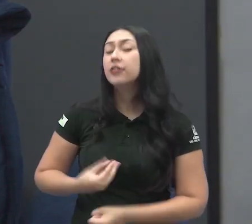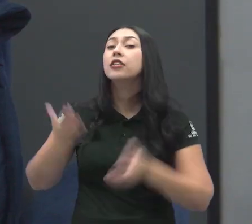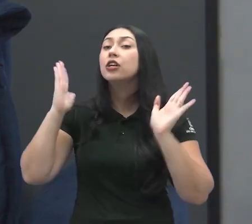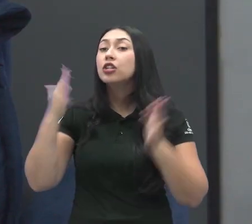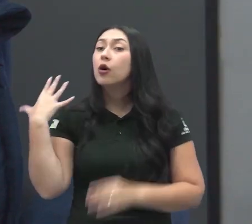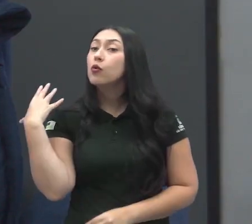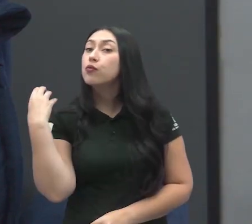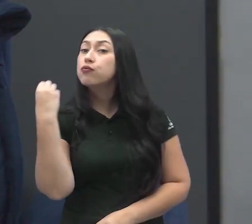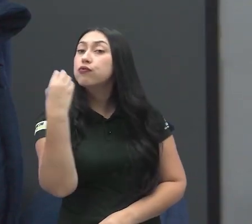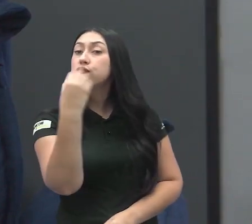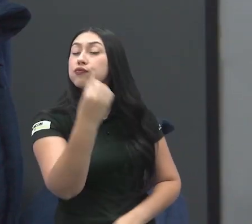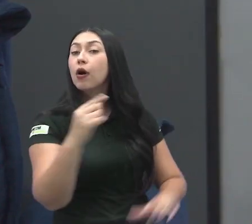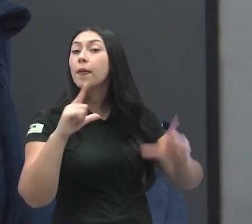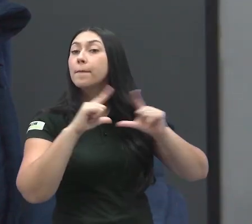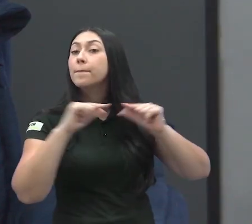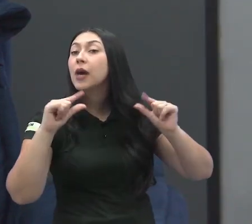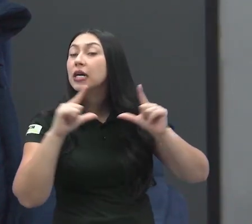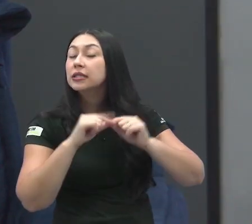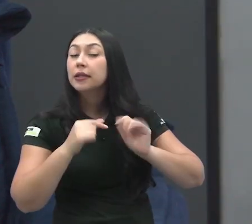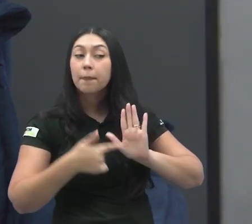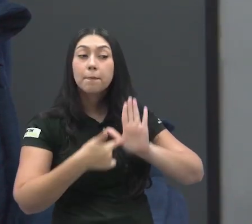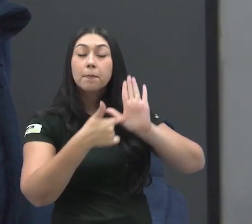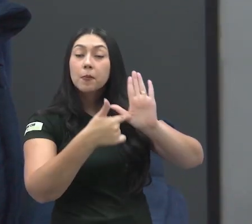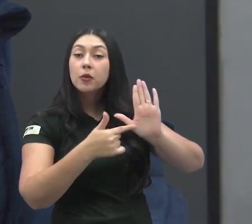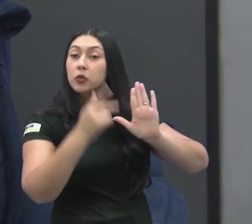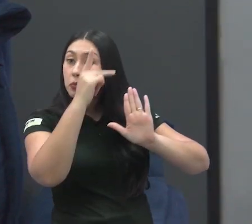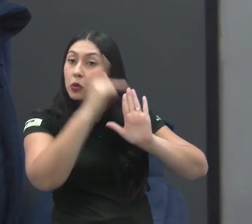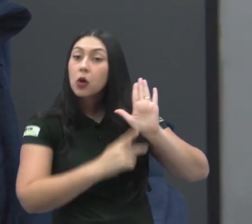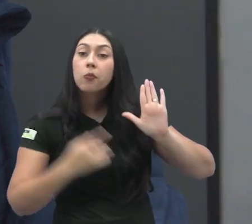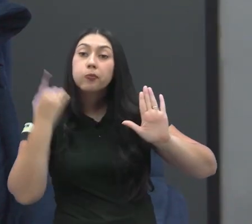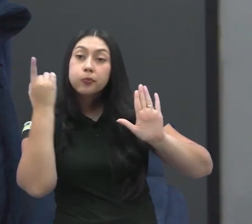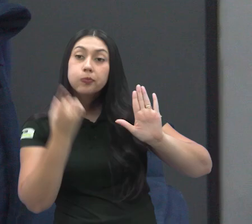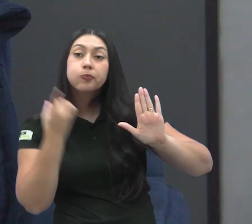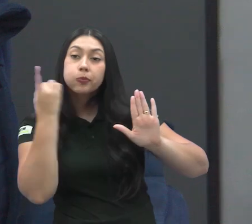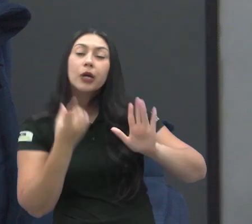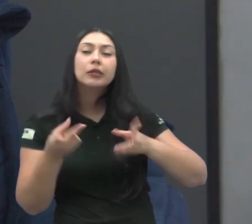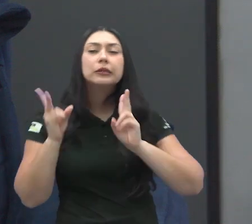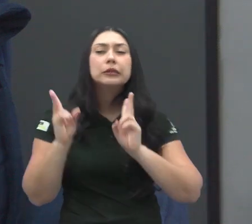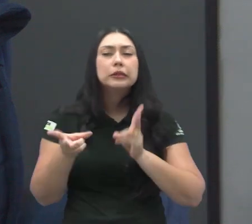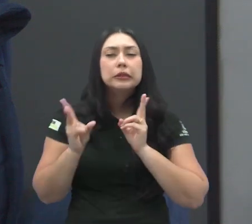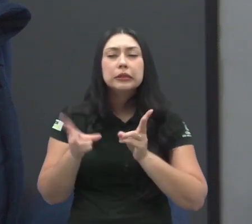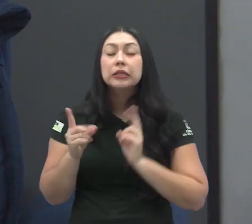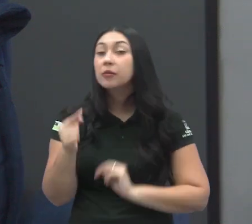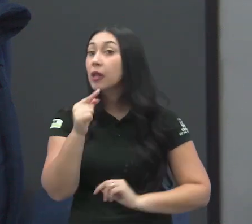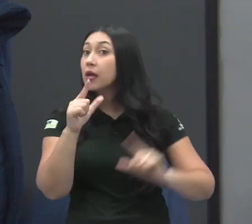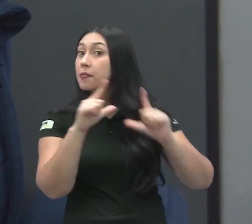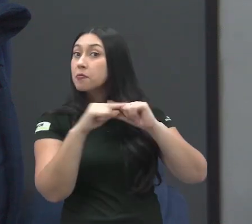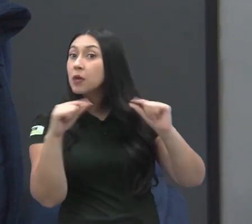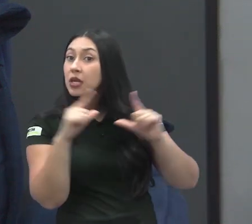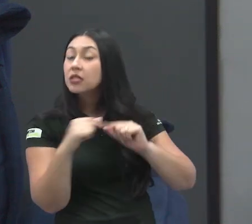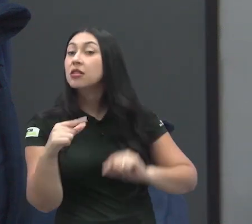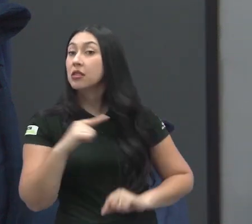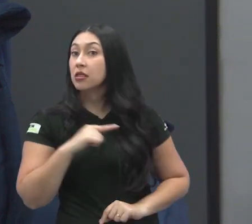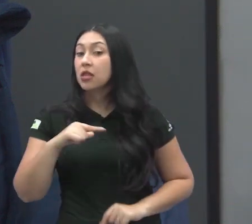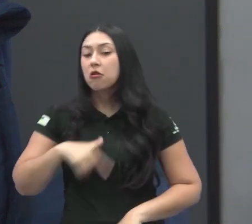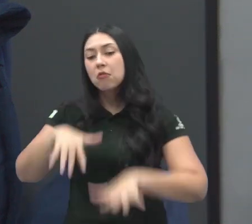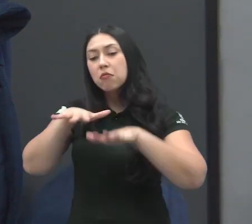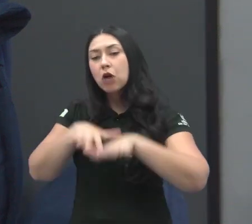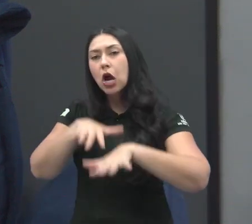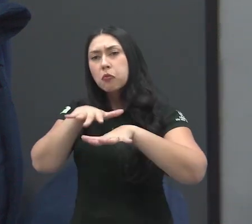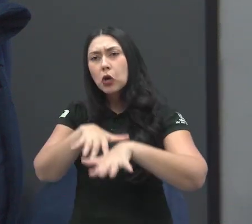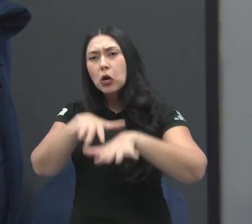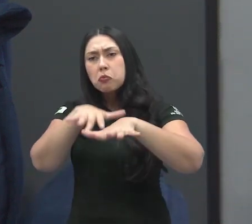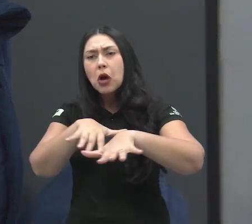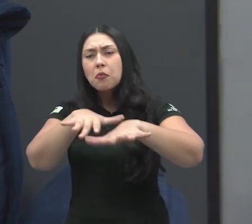levando esse projeto nosso de São José para os deputados federais em Brasília. Todo ano em Brasília acontece uma marcha pela